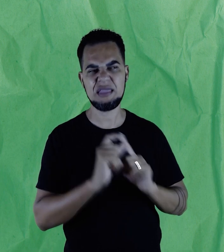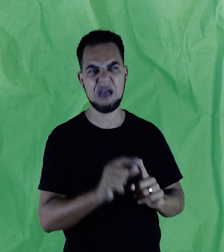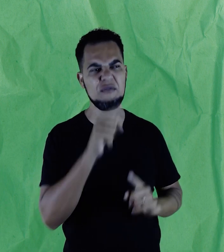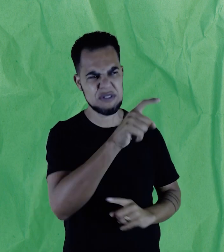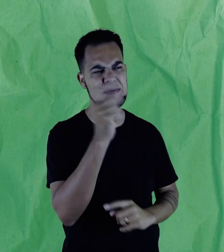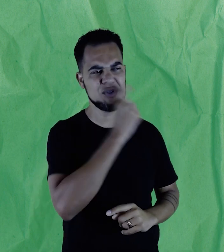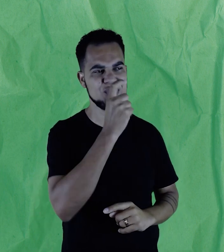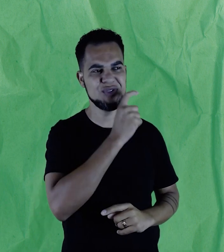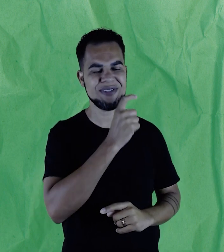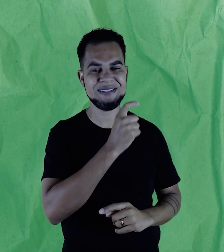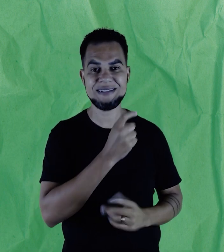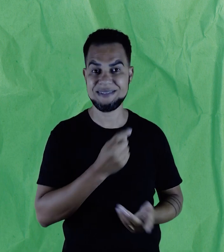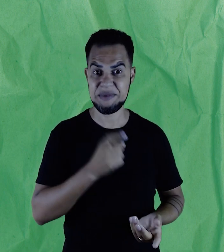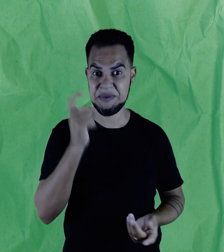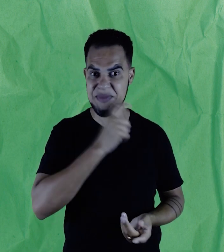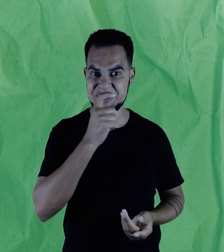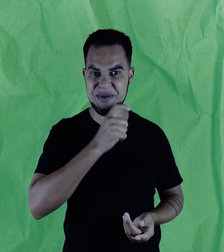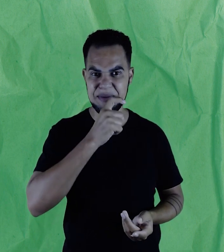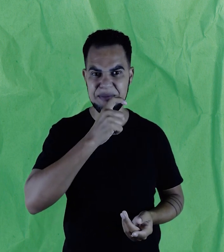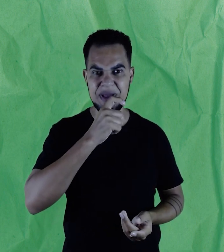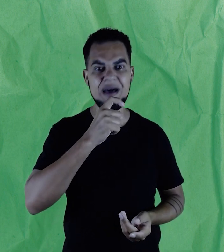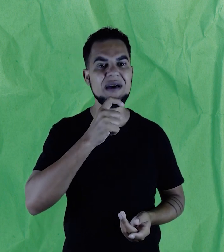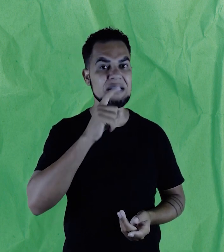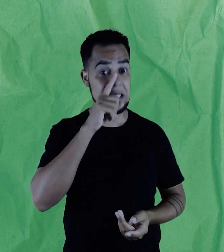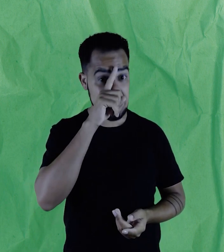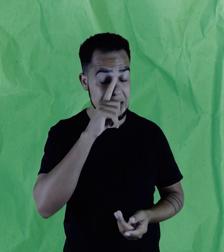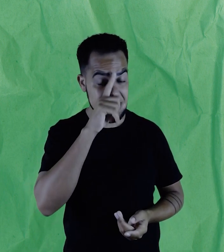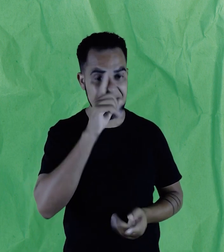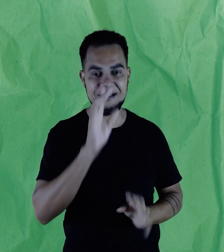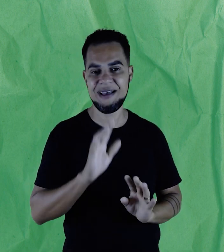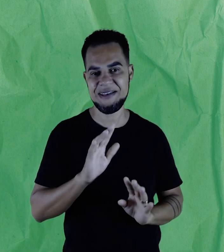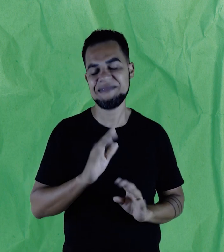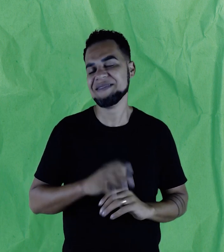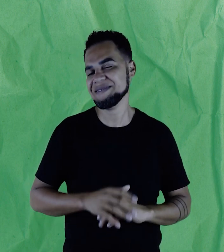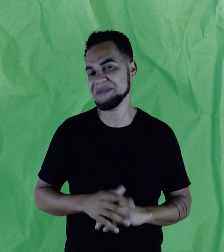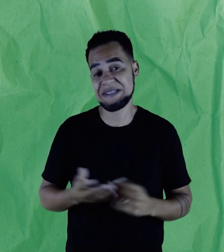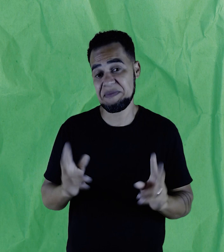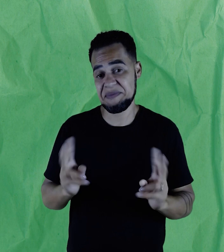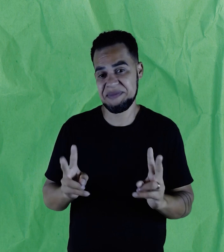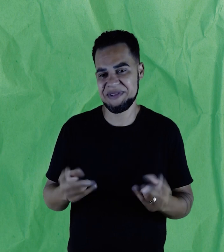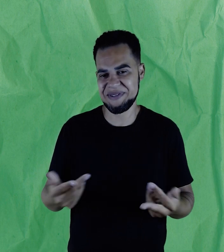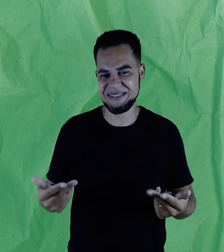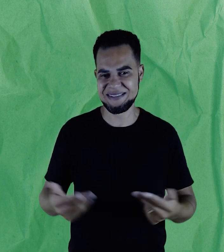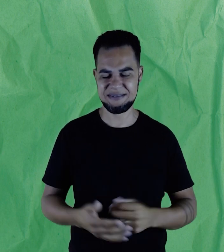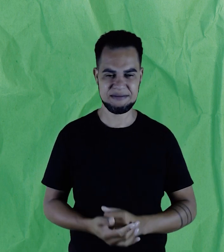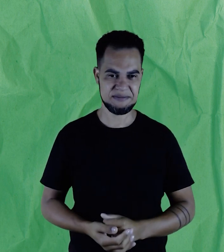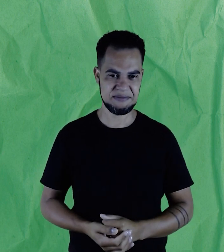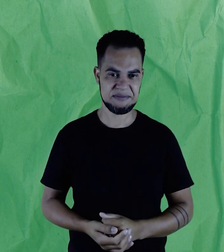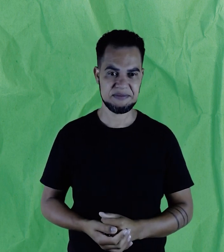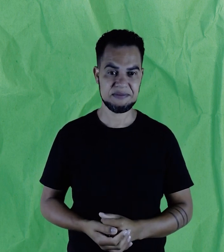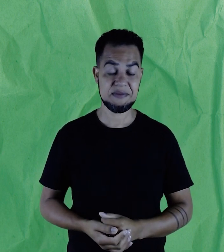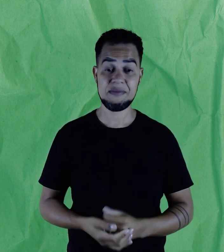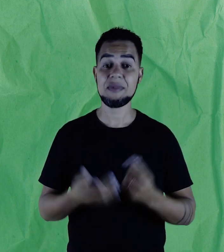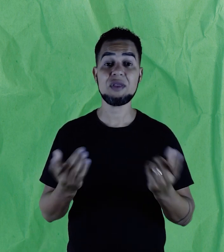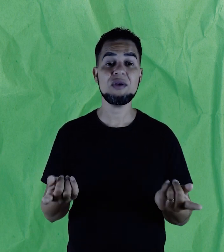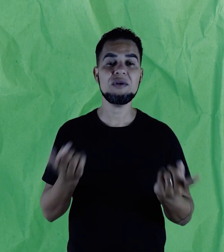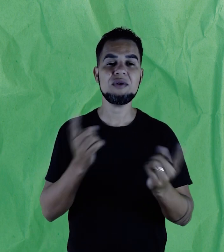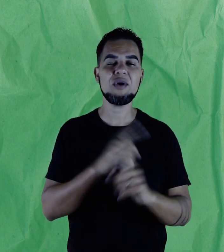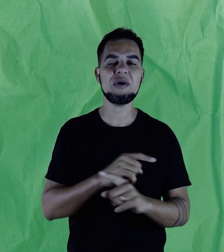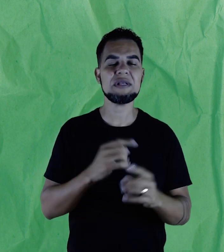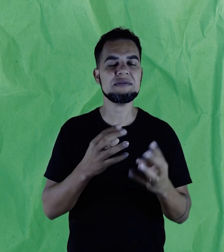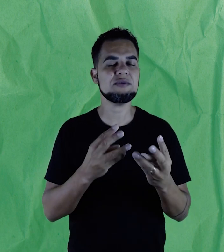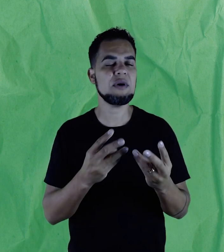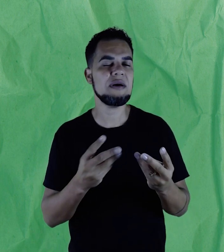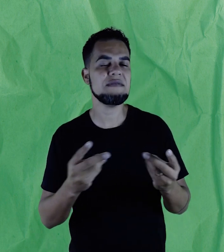você mentiu. Mentiu é grave, né? Parece que ofende mais. E é a mesma coisa. E o contrário de suavizar